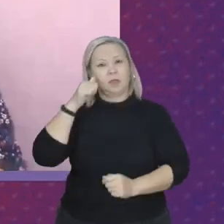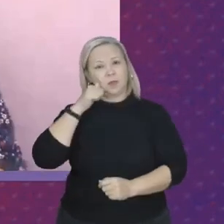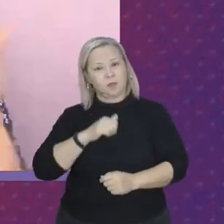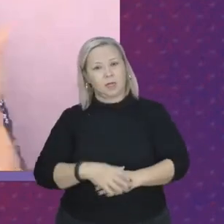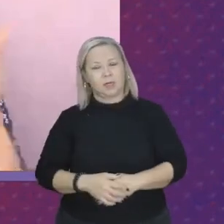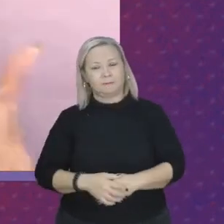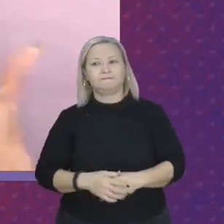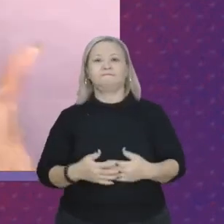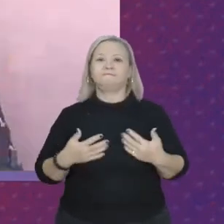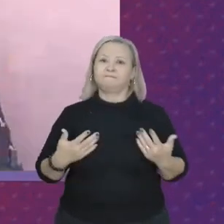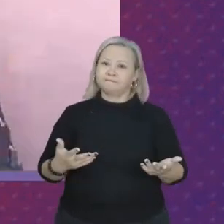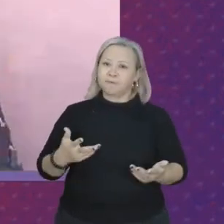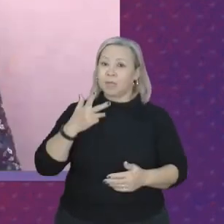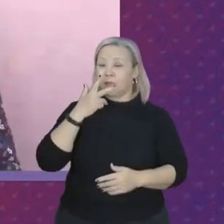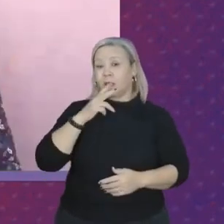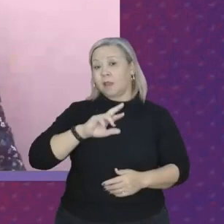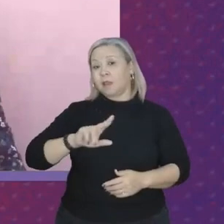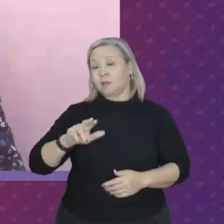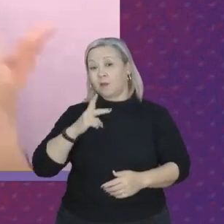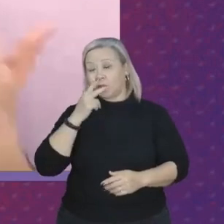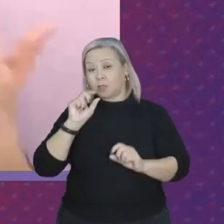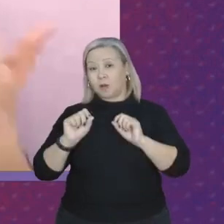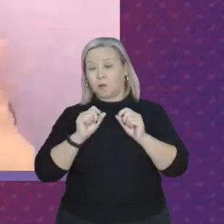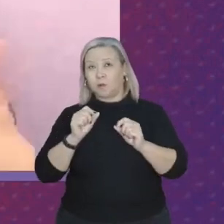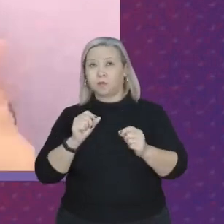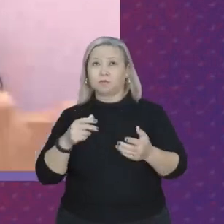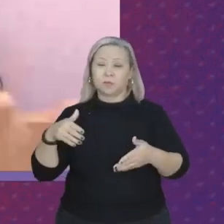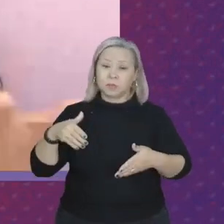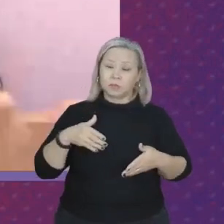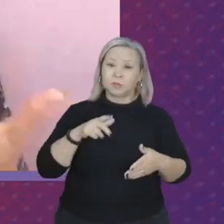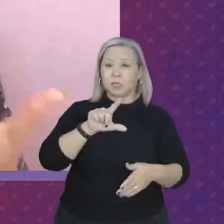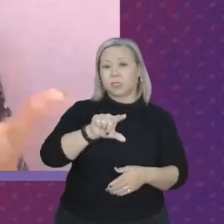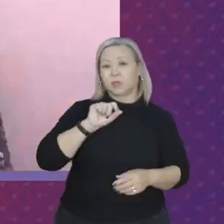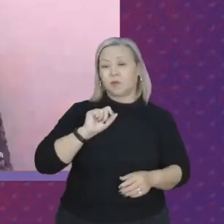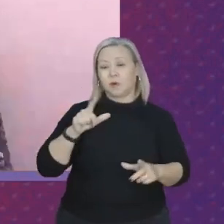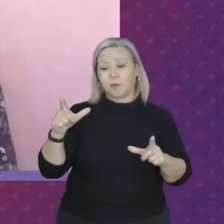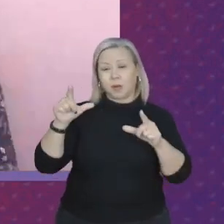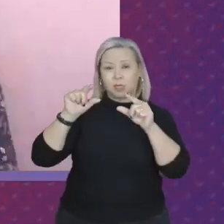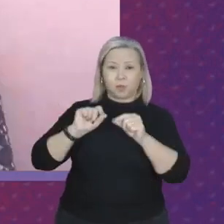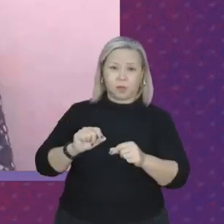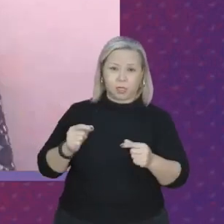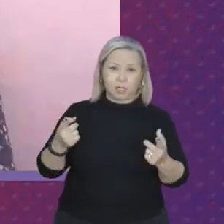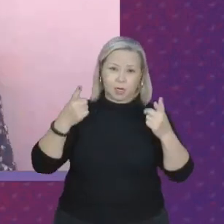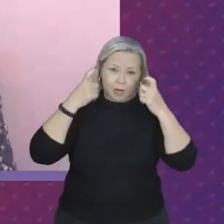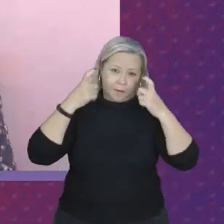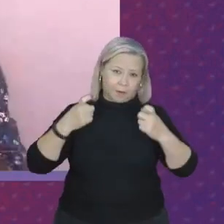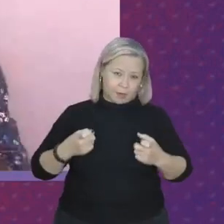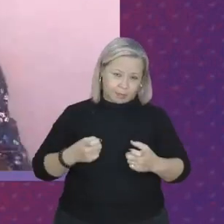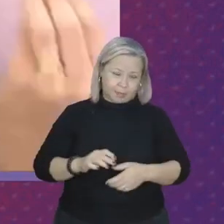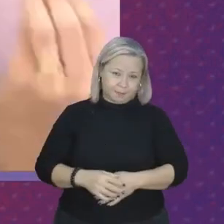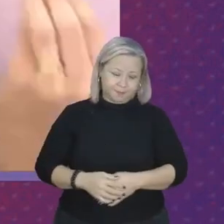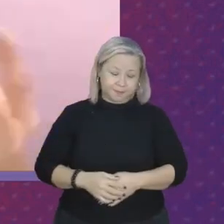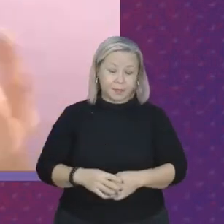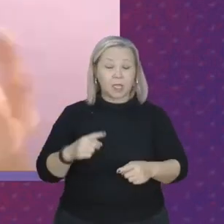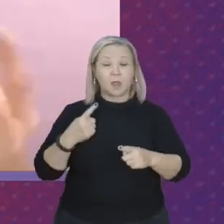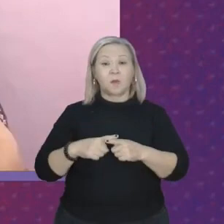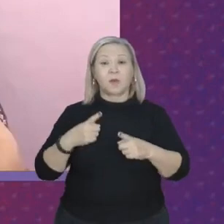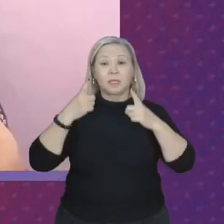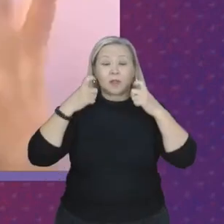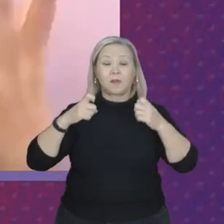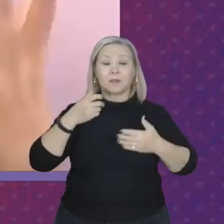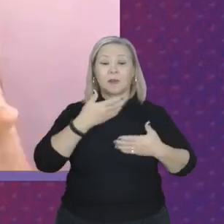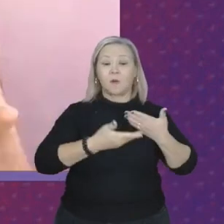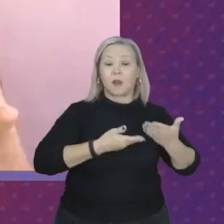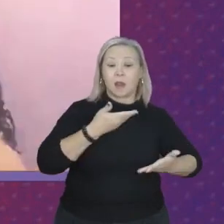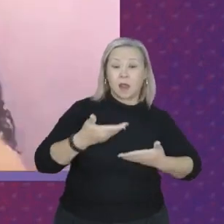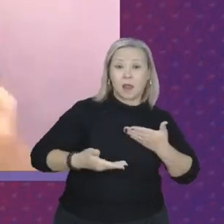acho que esse é um caminho para a gente reduzir a violência contra mulheres e contra mulheres jovens. Porque essa violência ela é uma reação